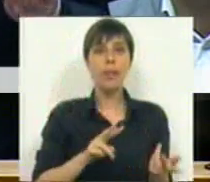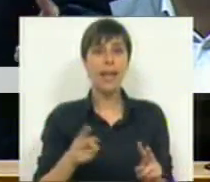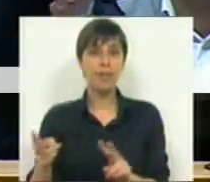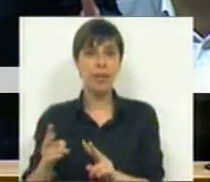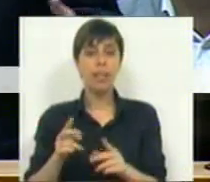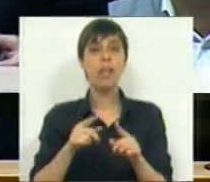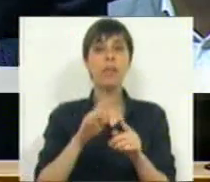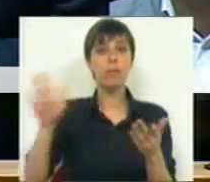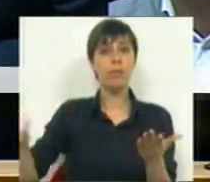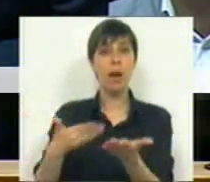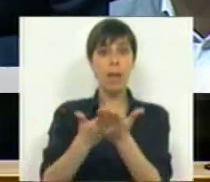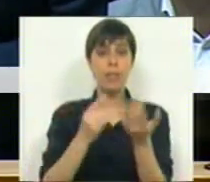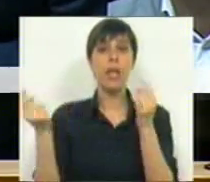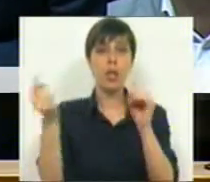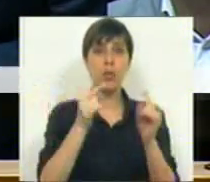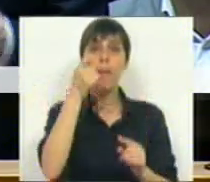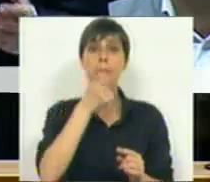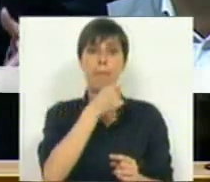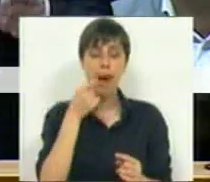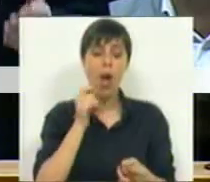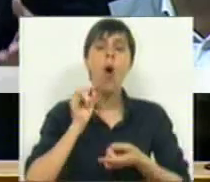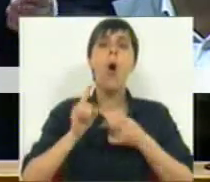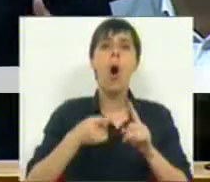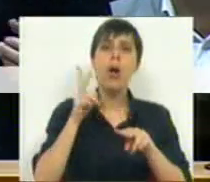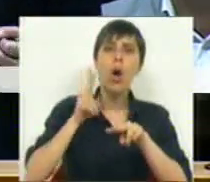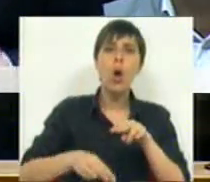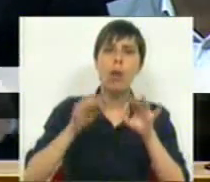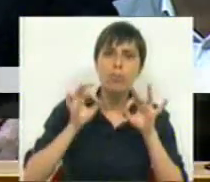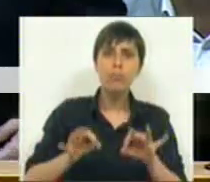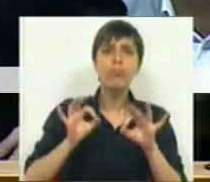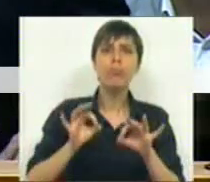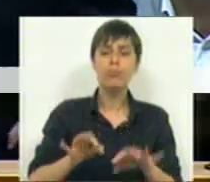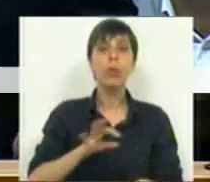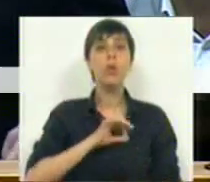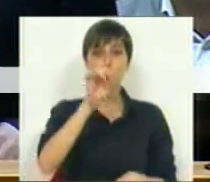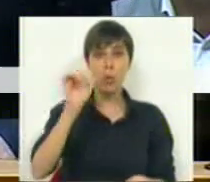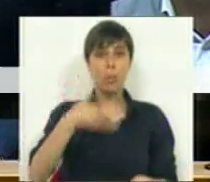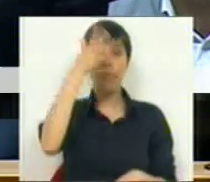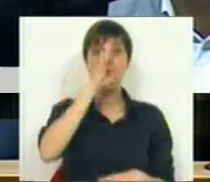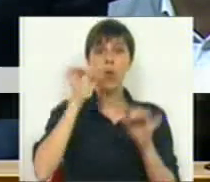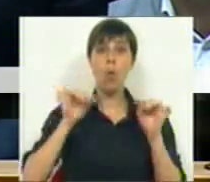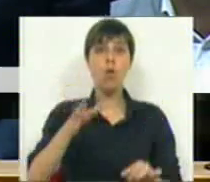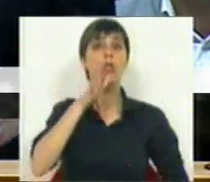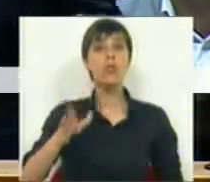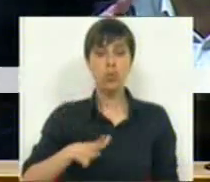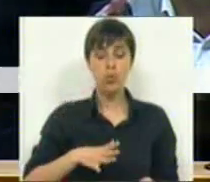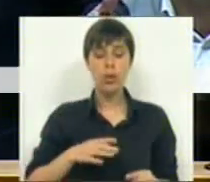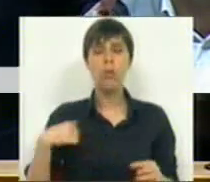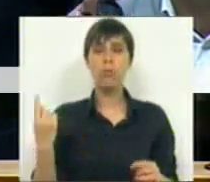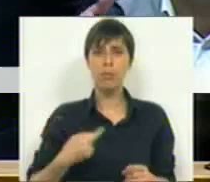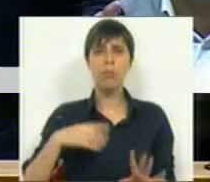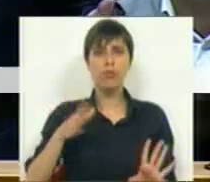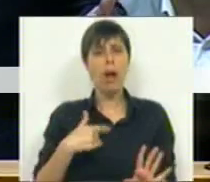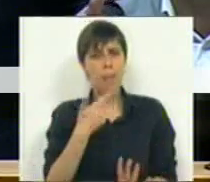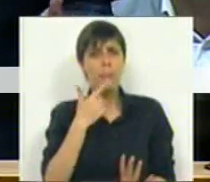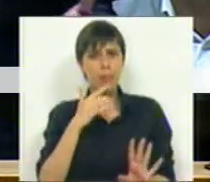retificativo, que será apresentado e discutido em maio. Qual é o corte da despesa? Porque o Sr. Primeiro-Ministro, que hoje aqui nos disse, já nós